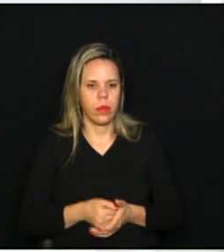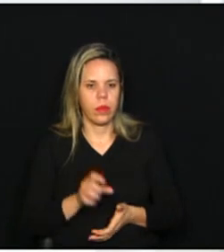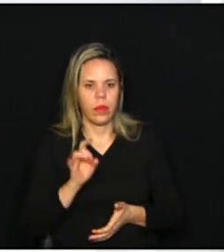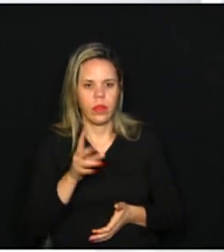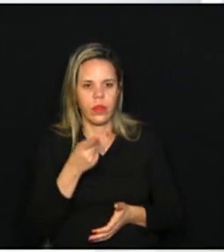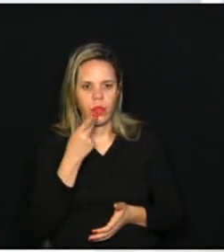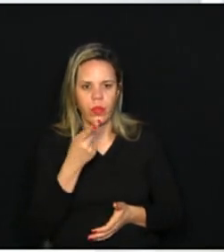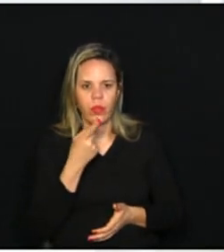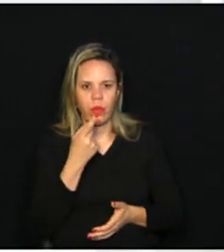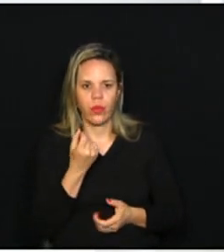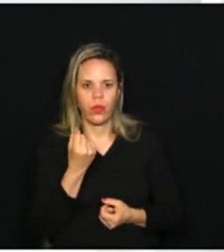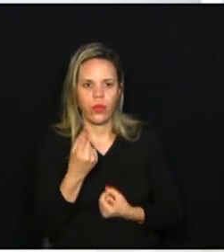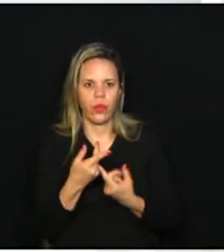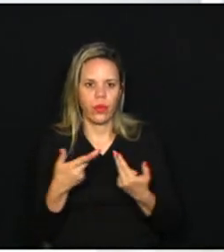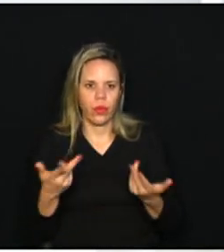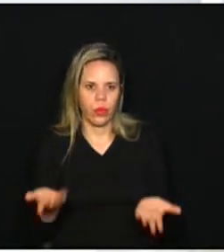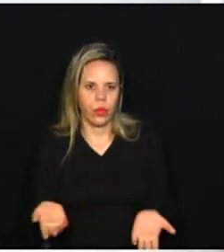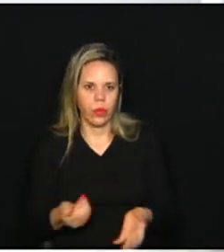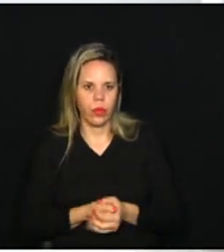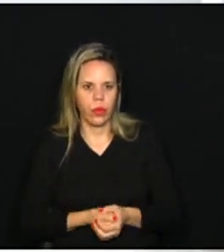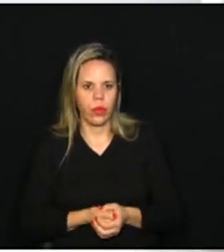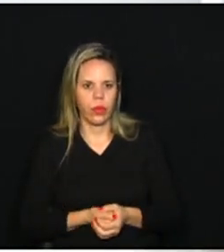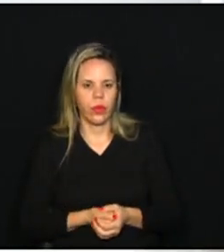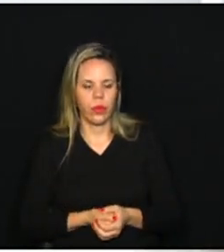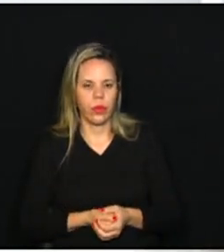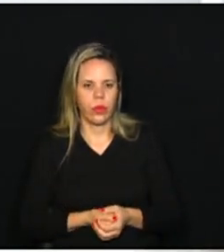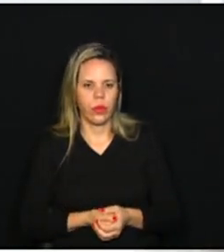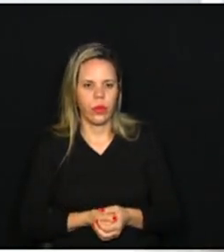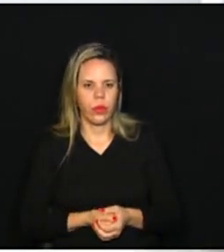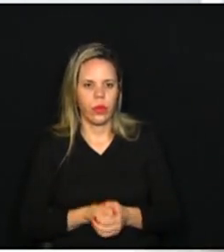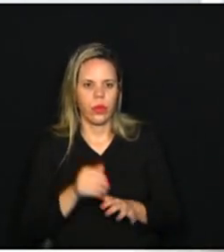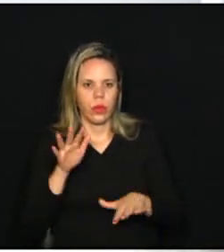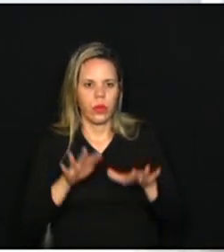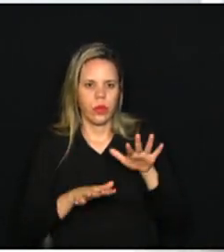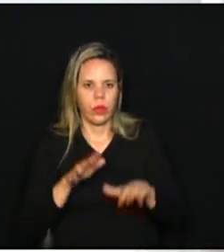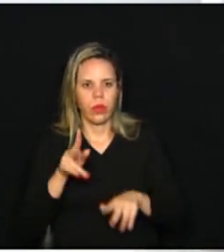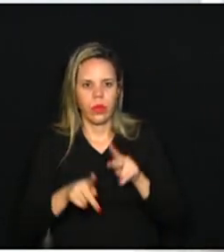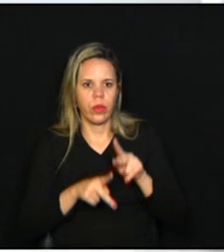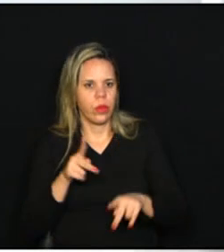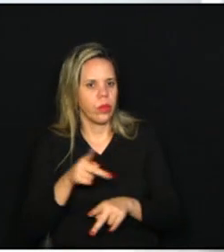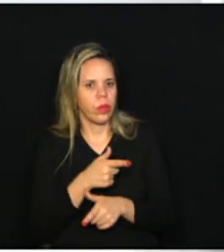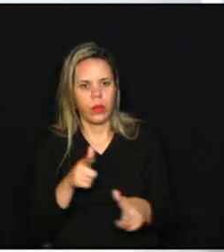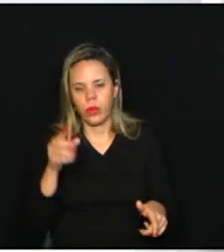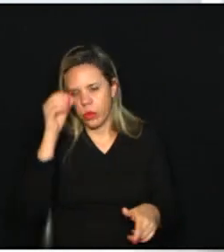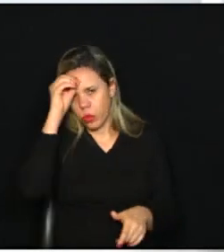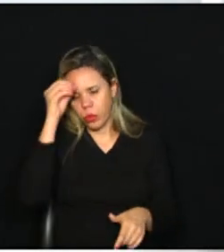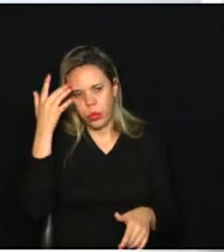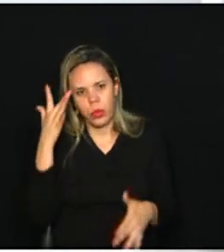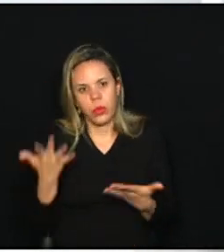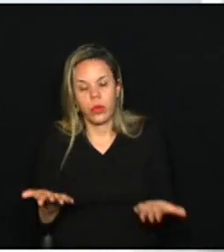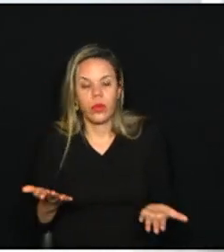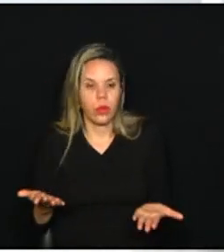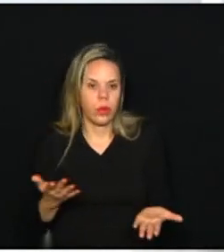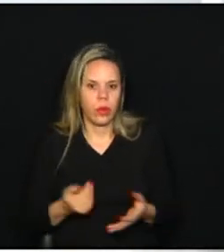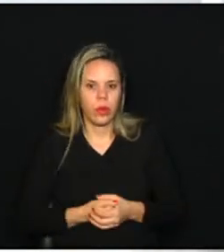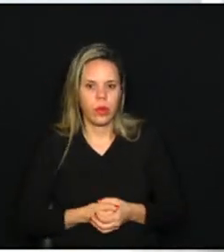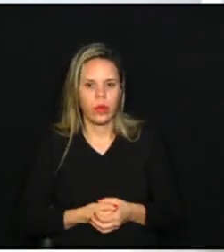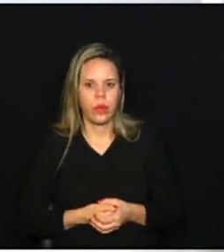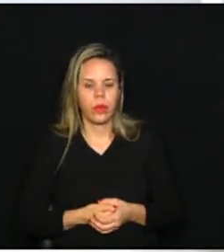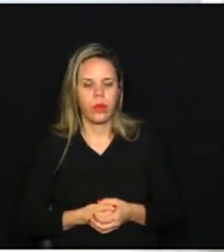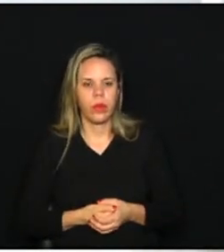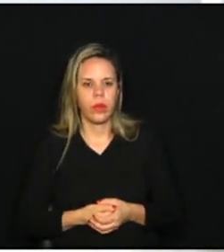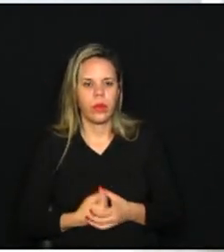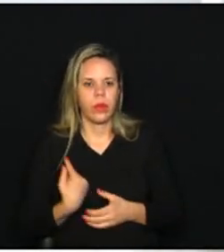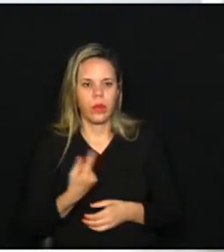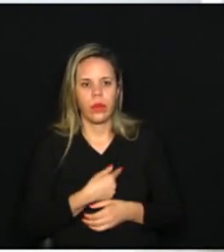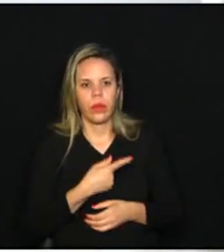de algumas coisas que, assim, talvez as pessoas não saibam tão bem. Quando a